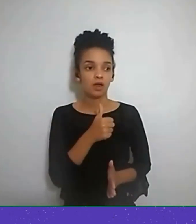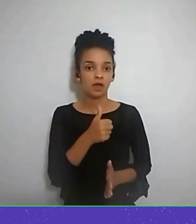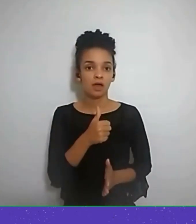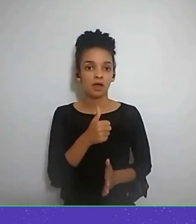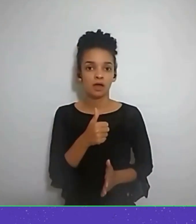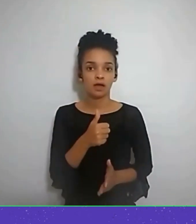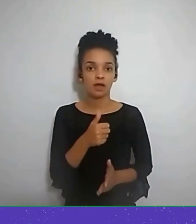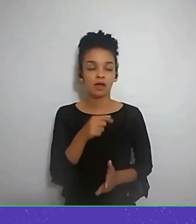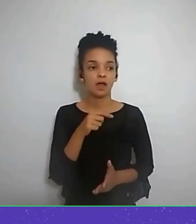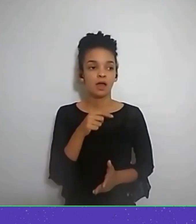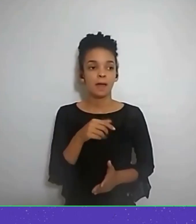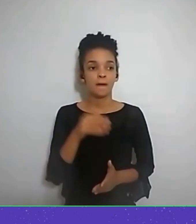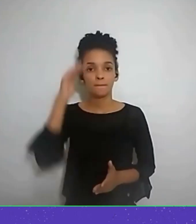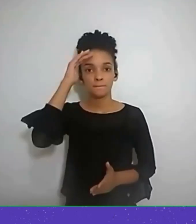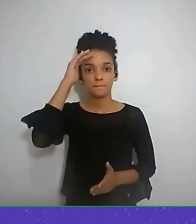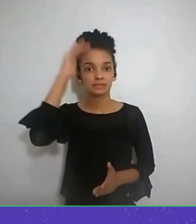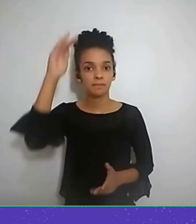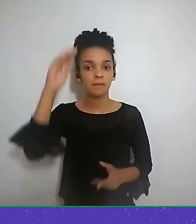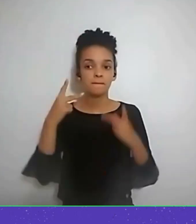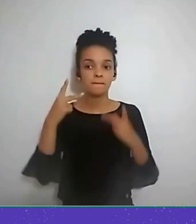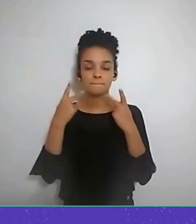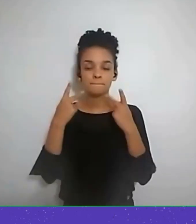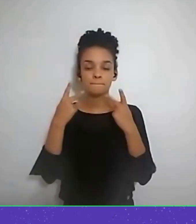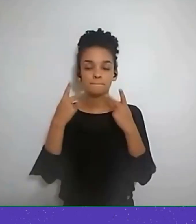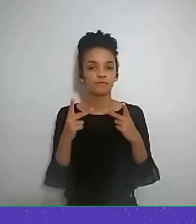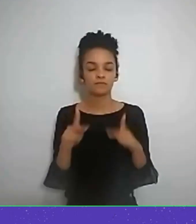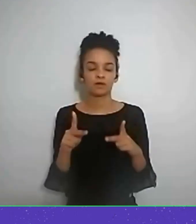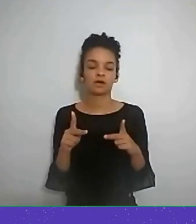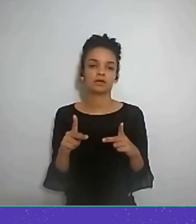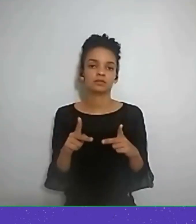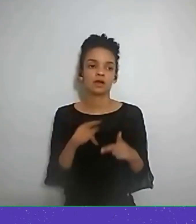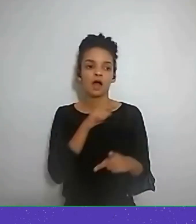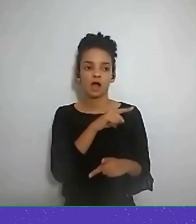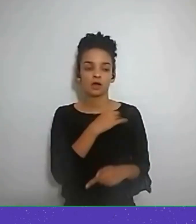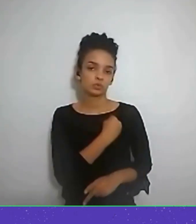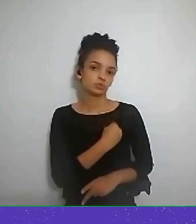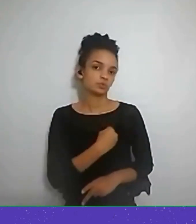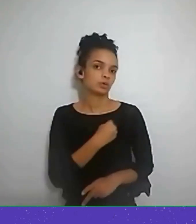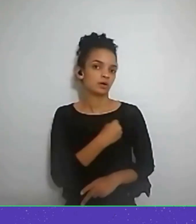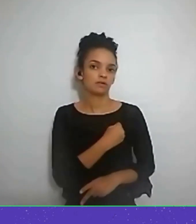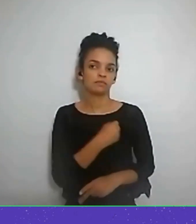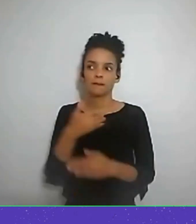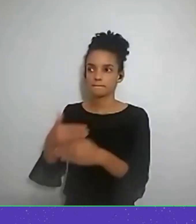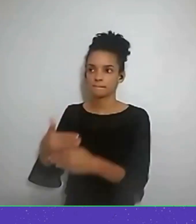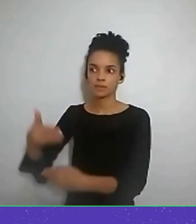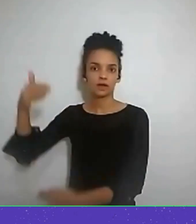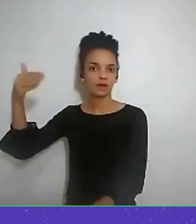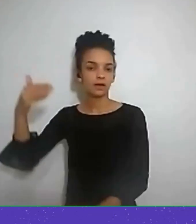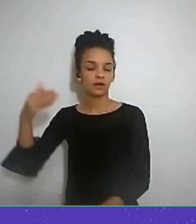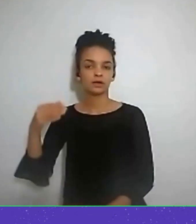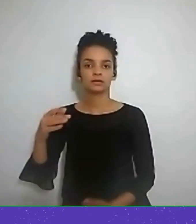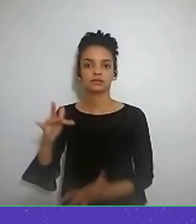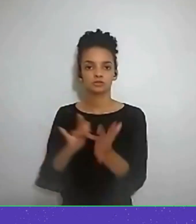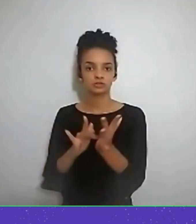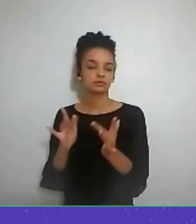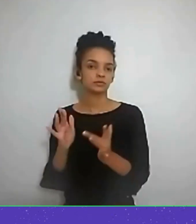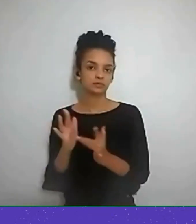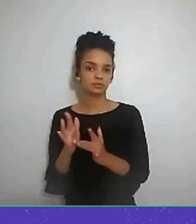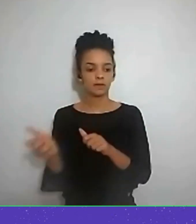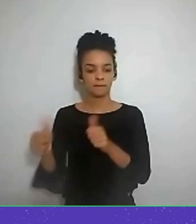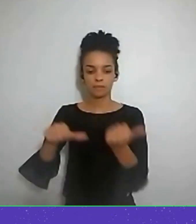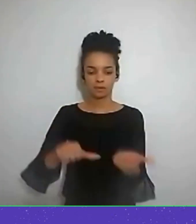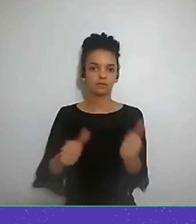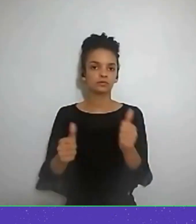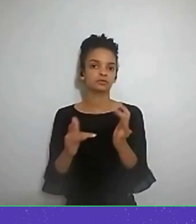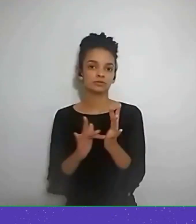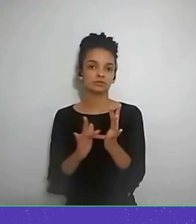que profetizou com a presença de Cristo e introduziu a Cristo. Porém, o menor do reino